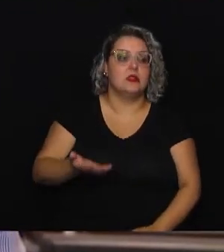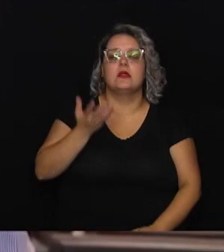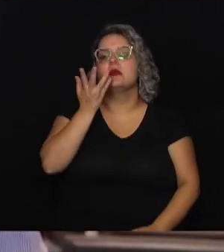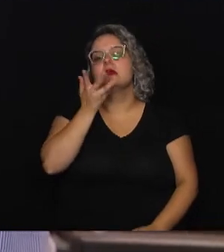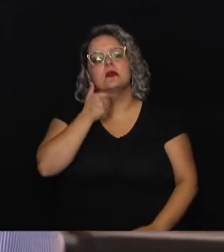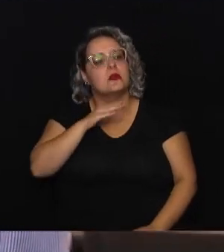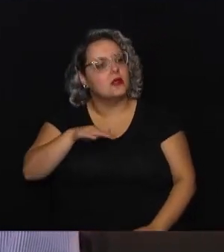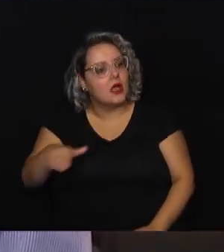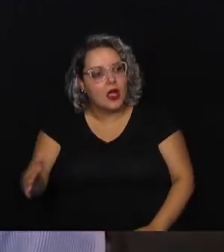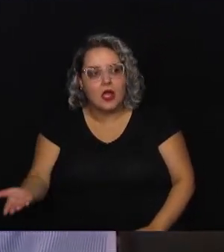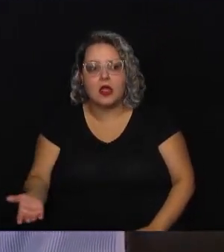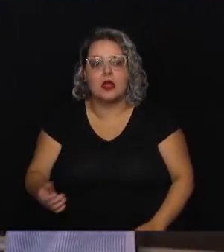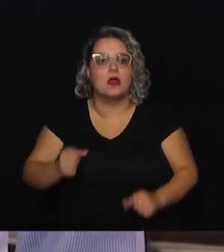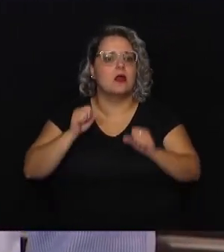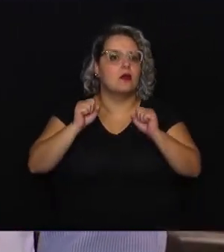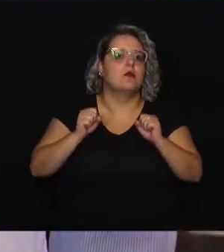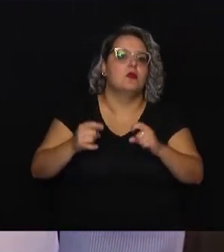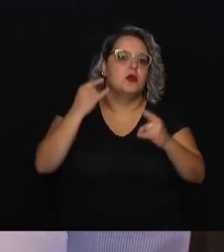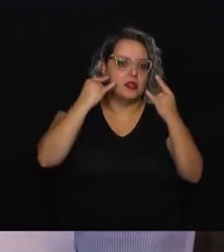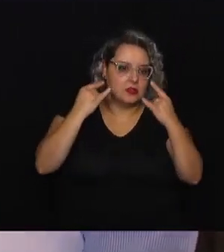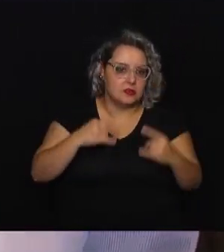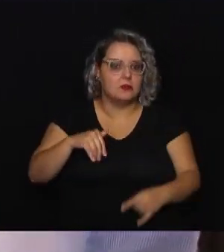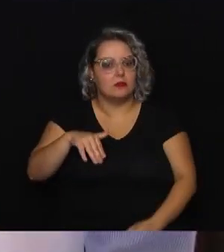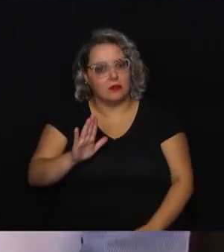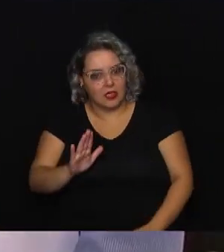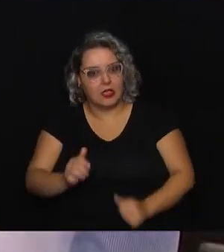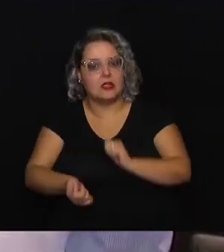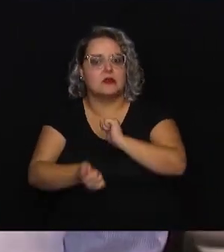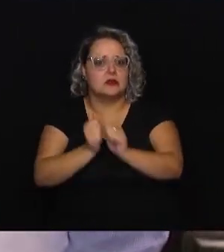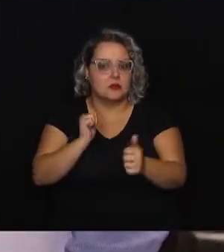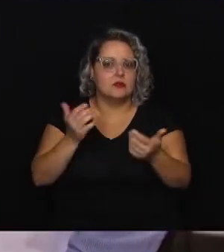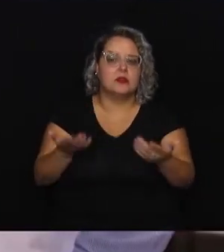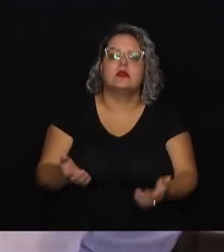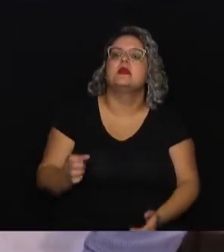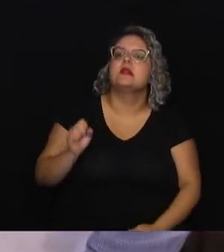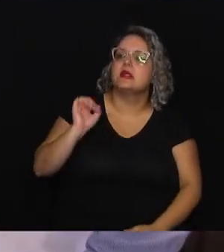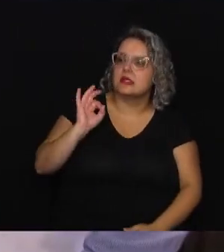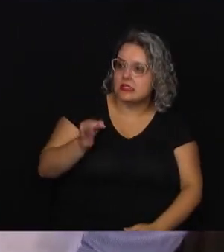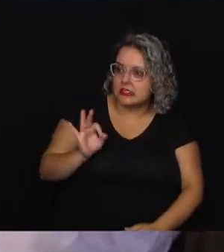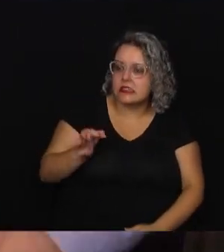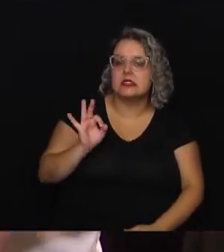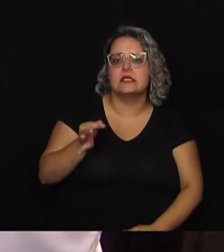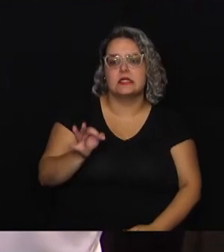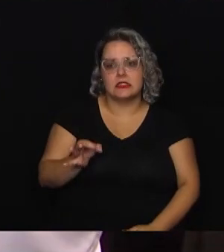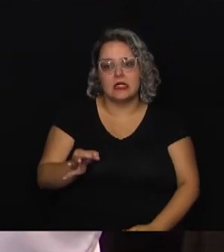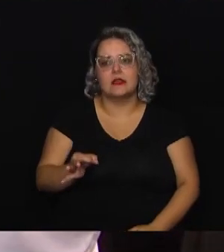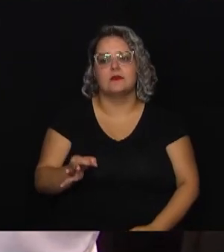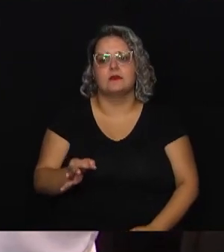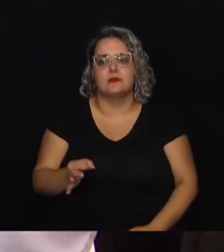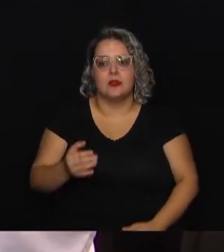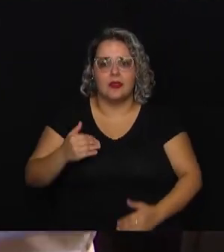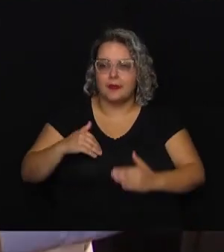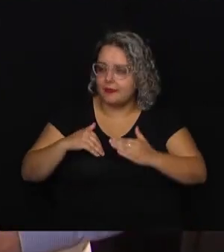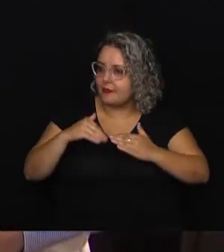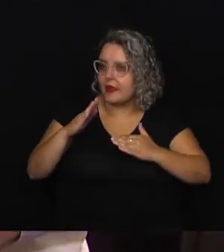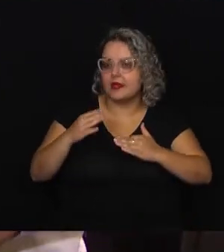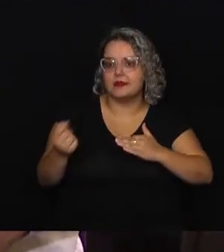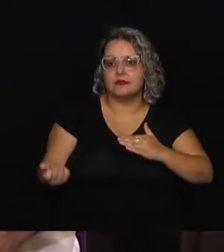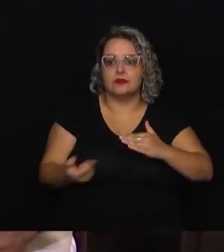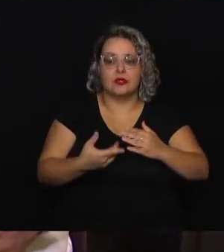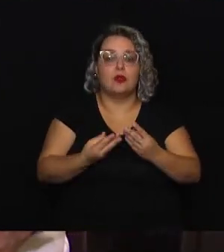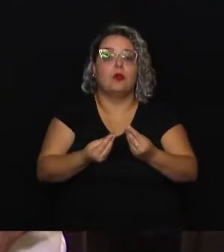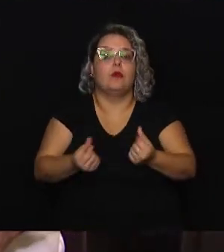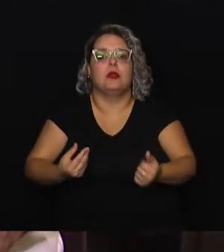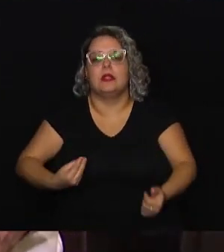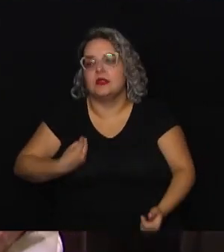é, podendo se interessar cada vez mais pelo esporte, né? Exatamente, ultrapassa ali não só a questão qualidade de vida,